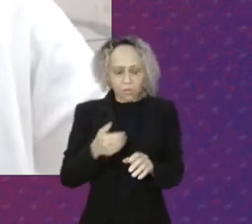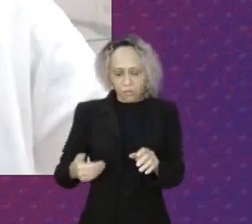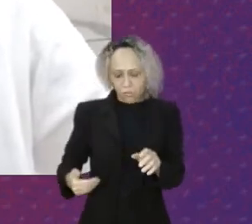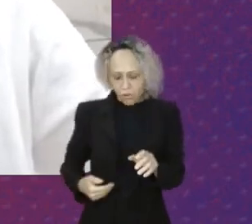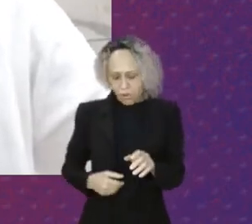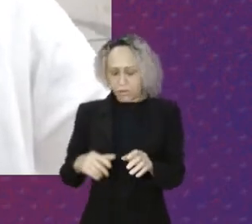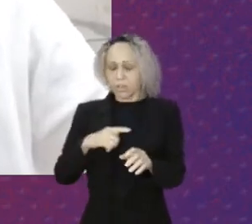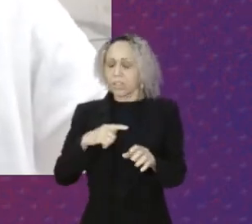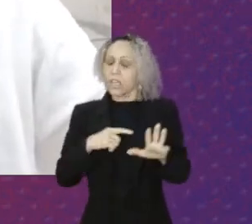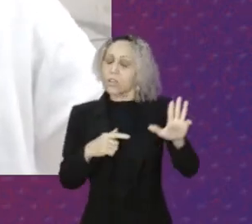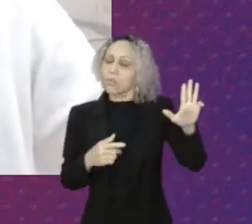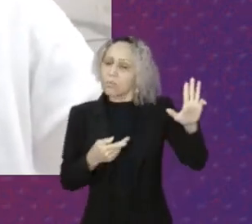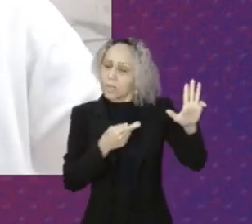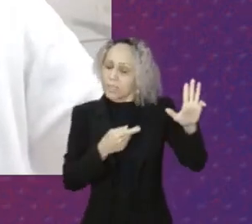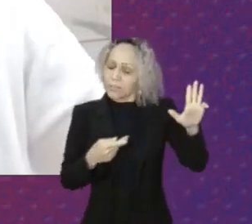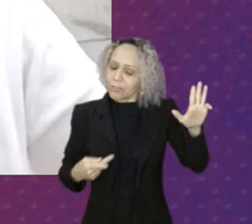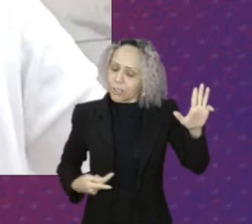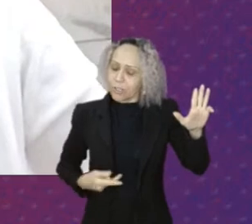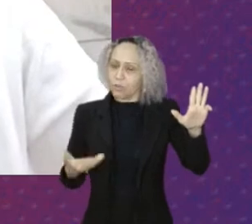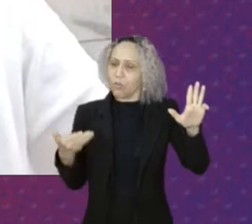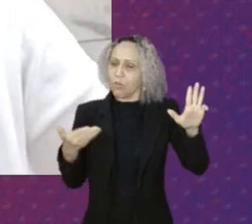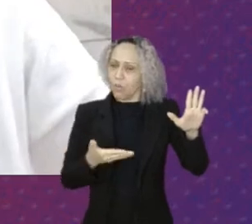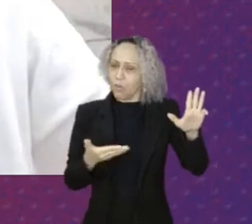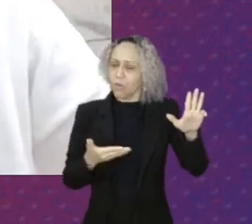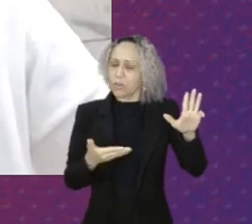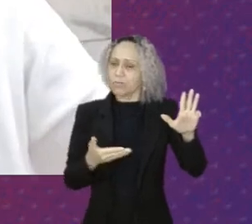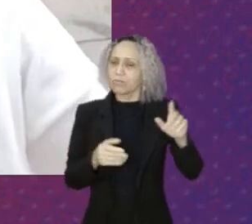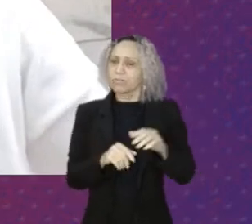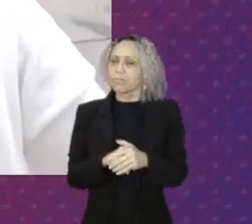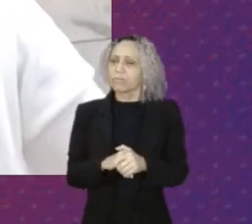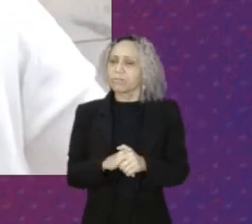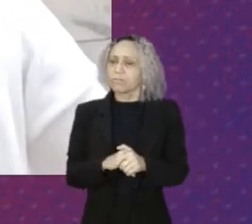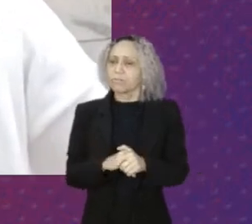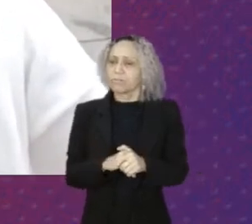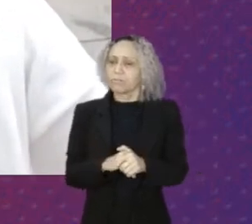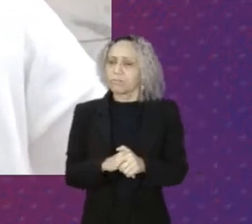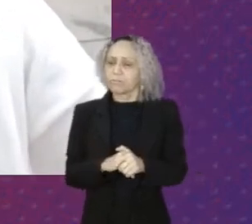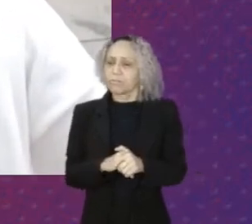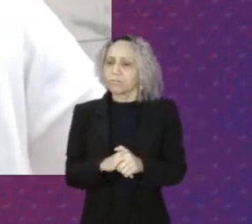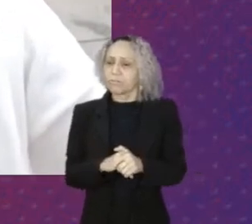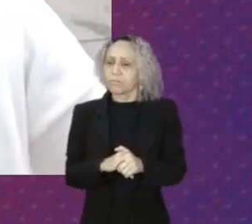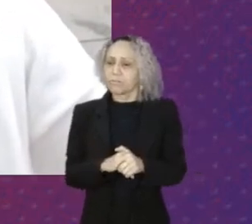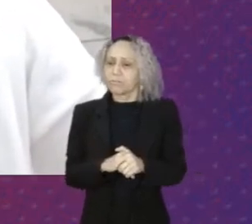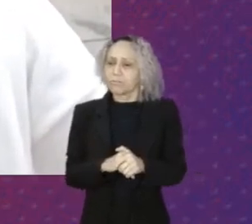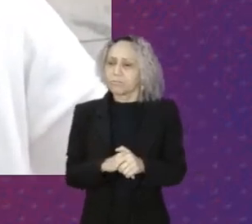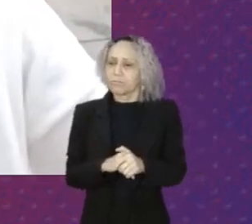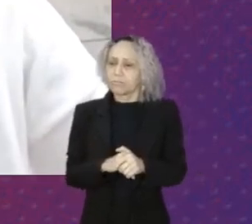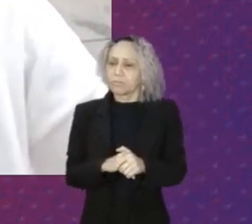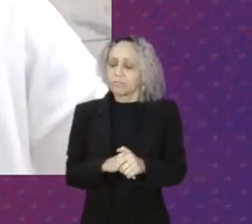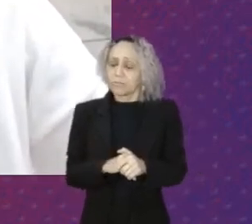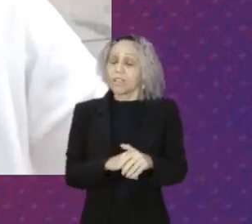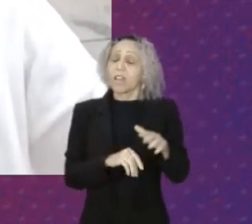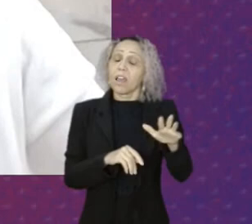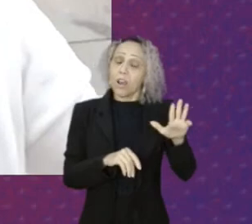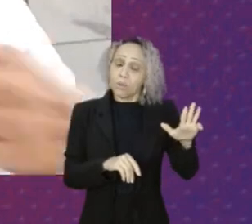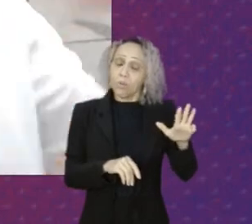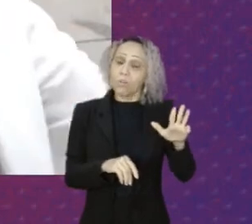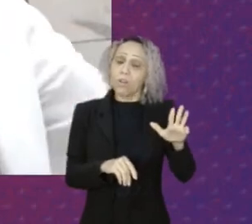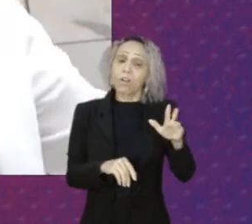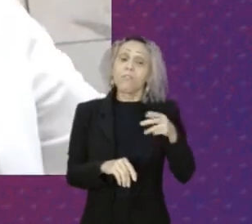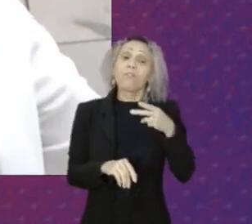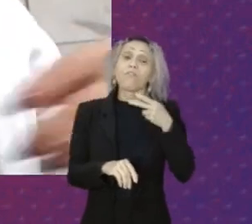como Lula, que vai, né, em rede nacional e diz, olha, violência contra as mulheres não pode,